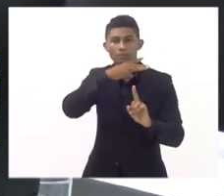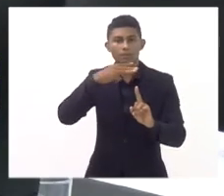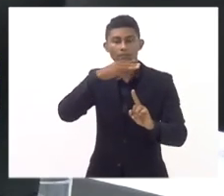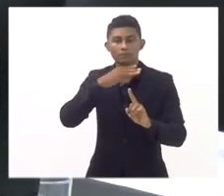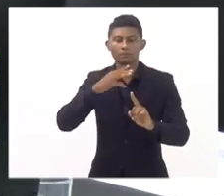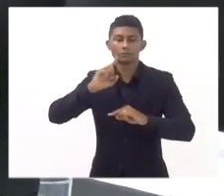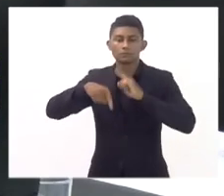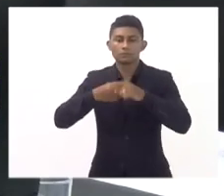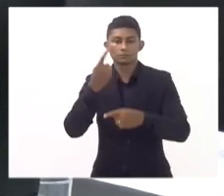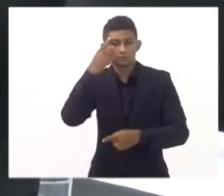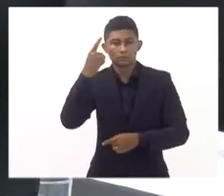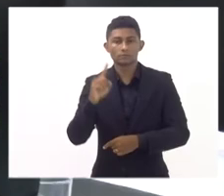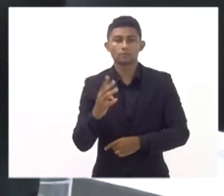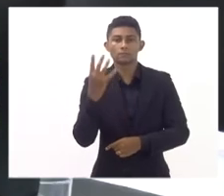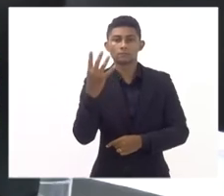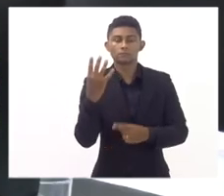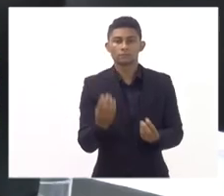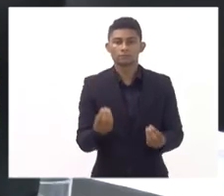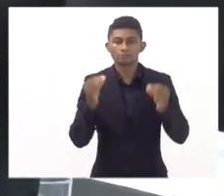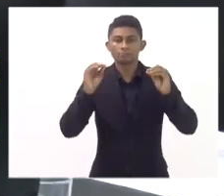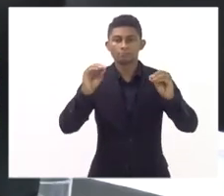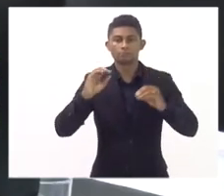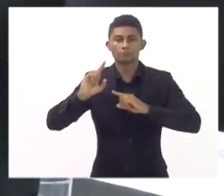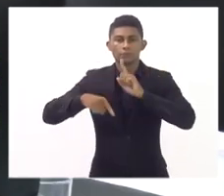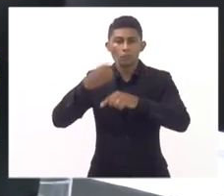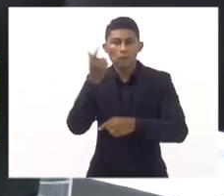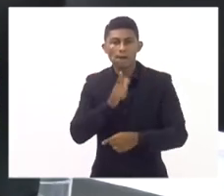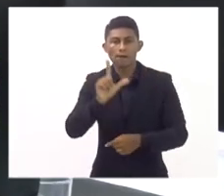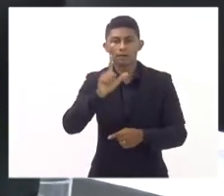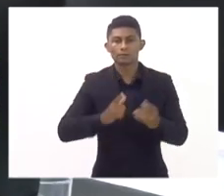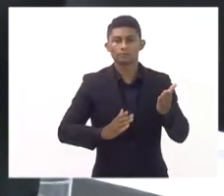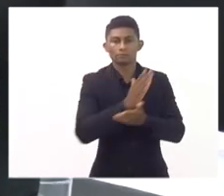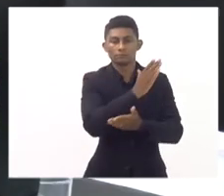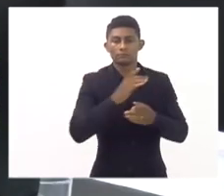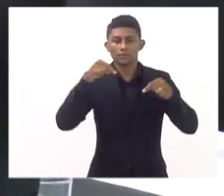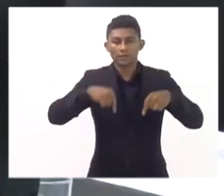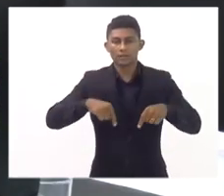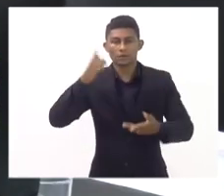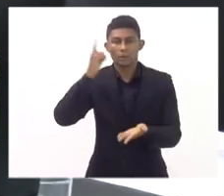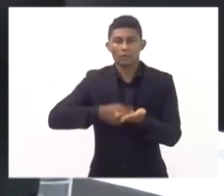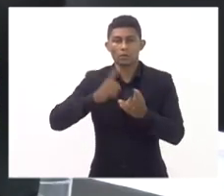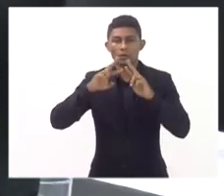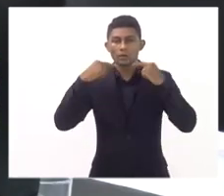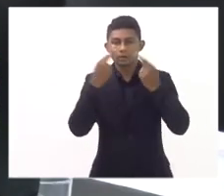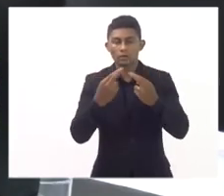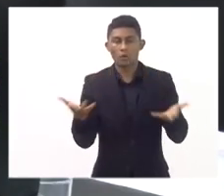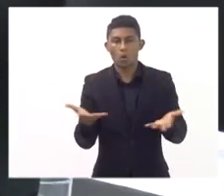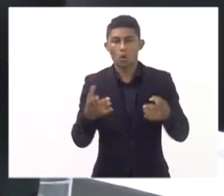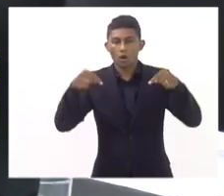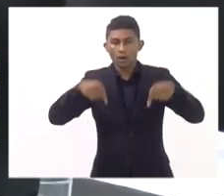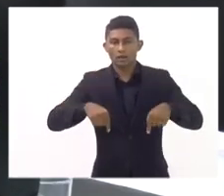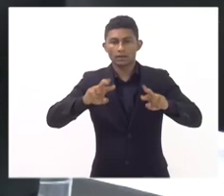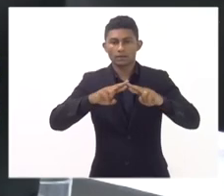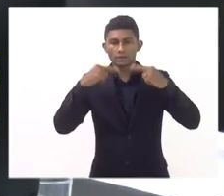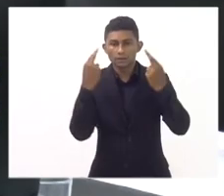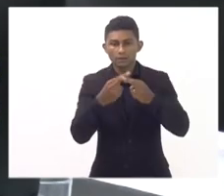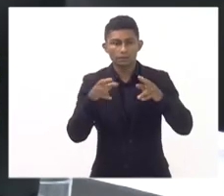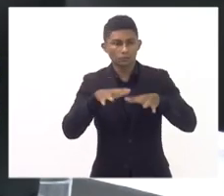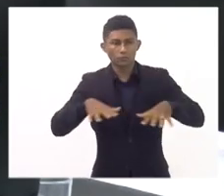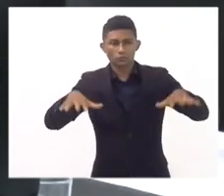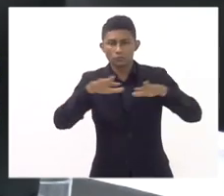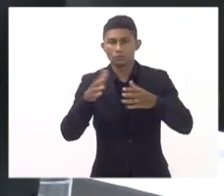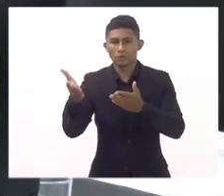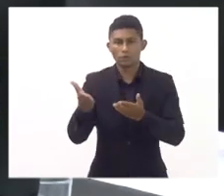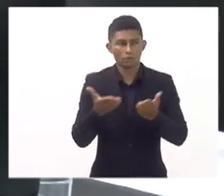no dia 4 de março. A gente, logo na sequência, aprovou a realização dessa audiência pública e está realizando hoje com todos esses